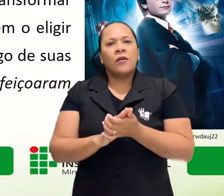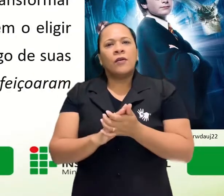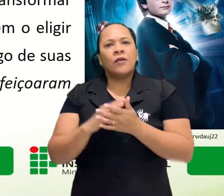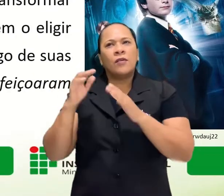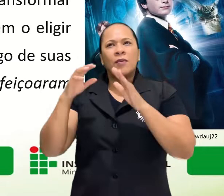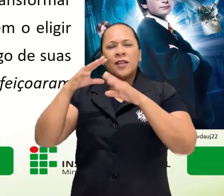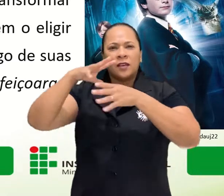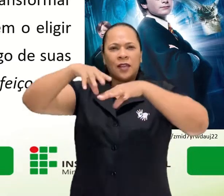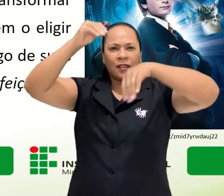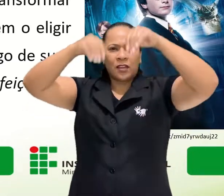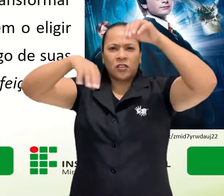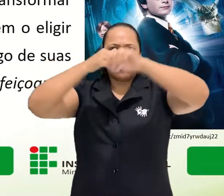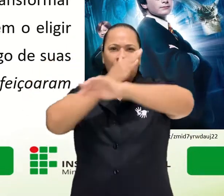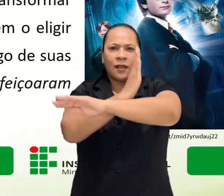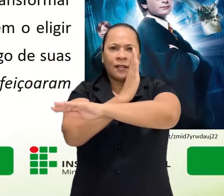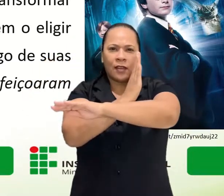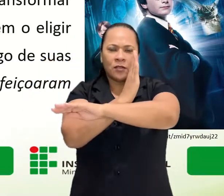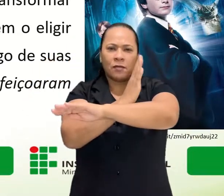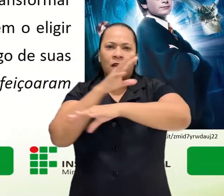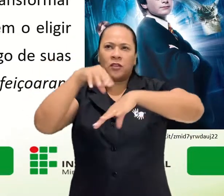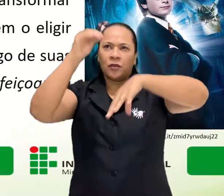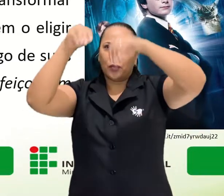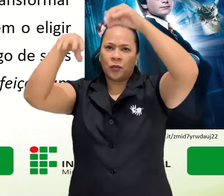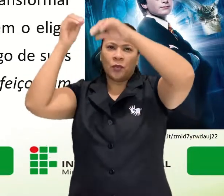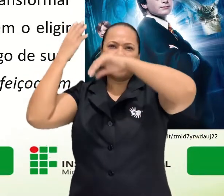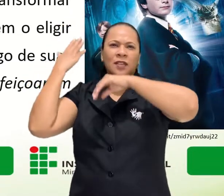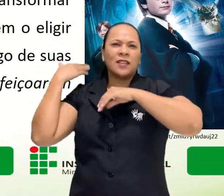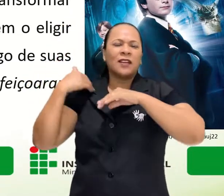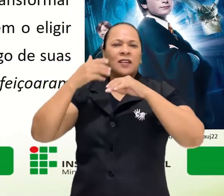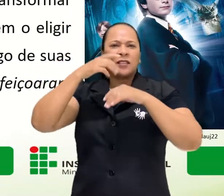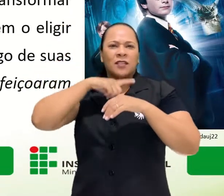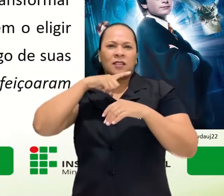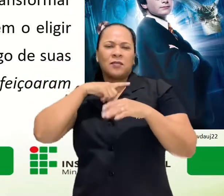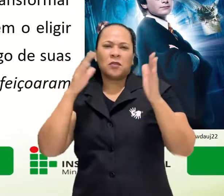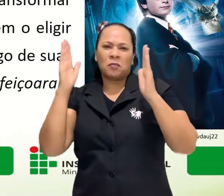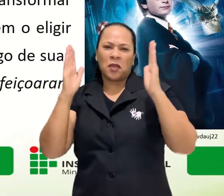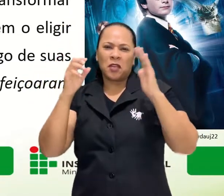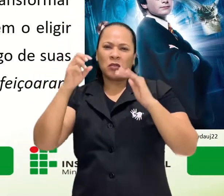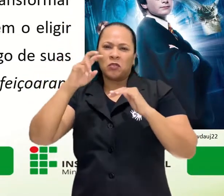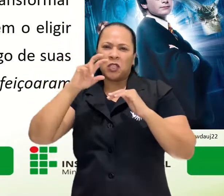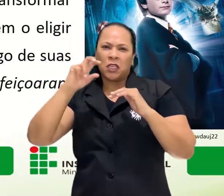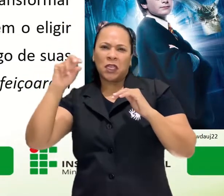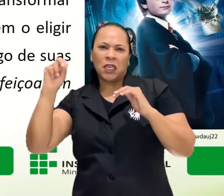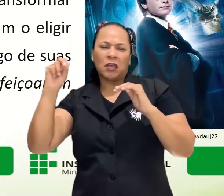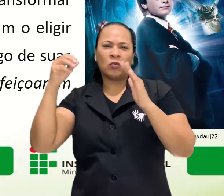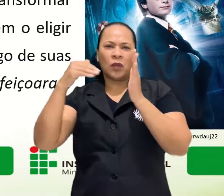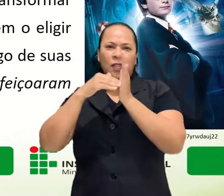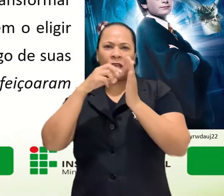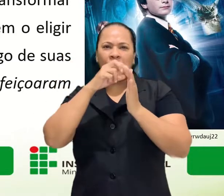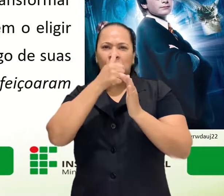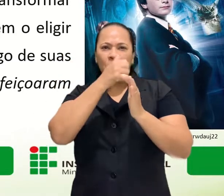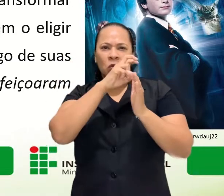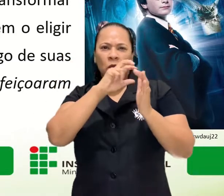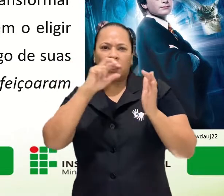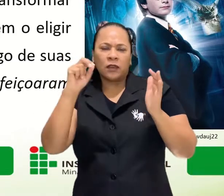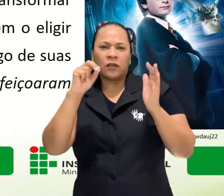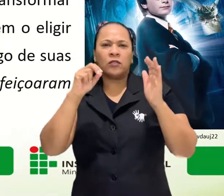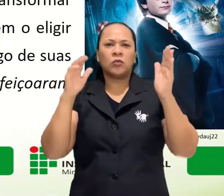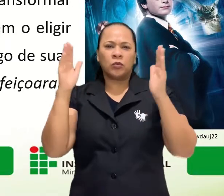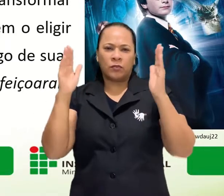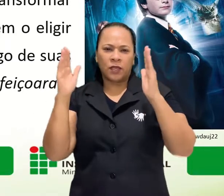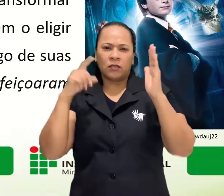aproximadamente entre os anos de 500 a 1500 da era cristã, se desenvolveu entre árabes e europeus a